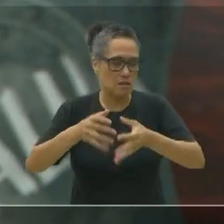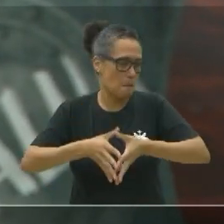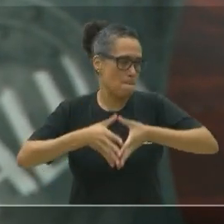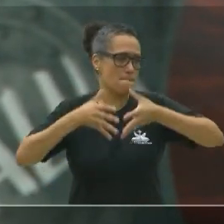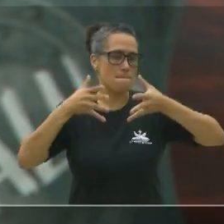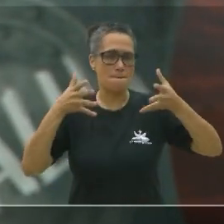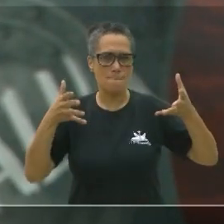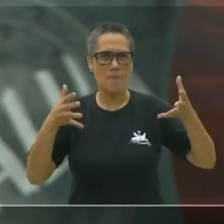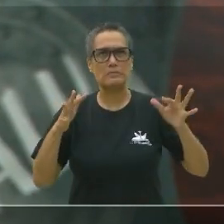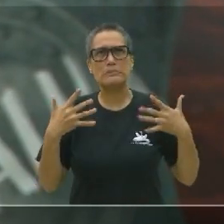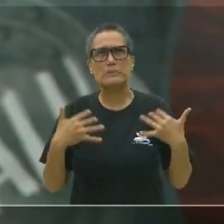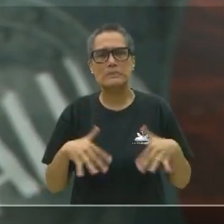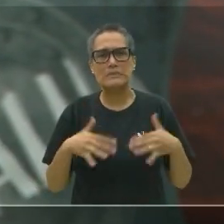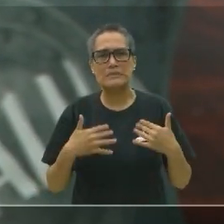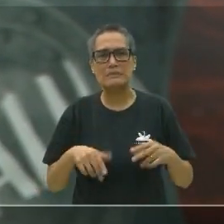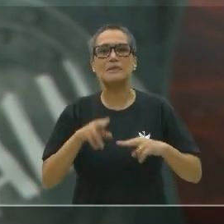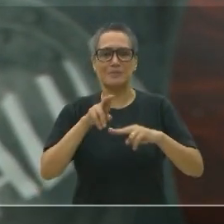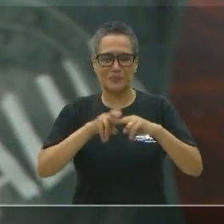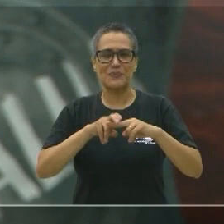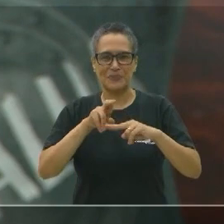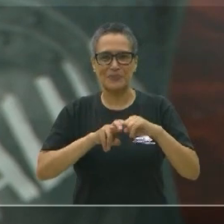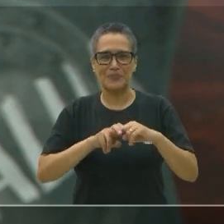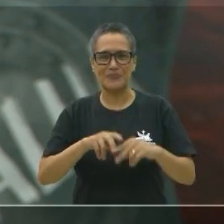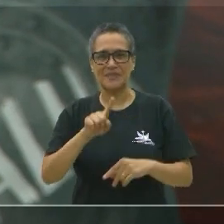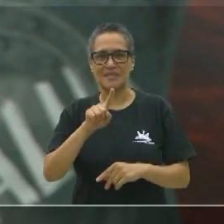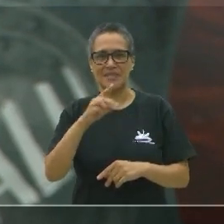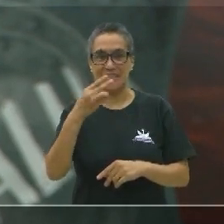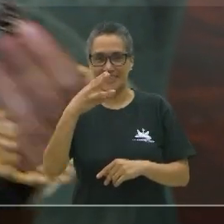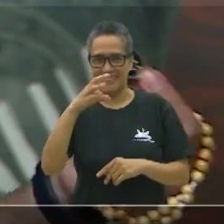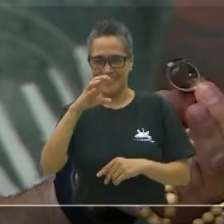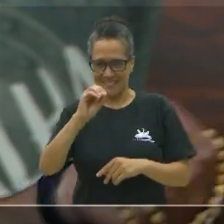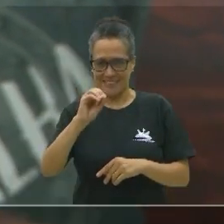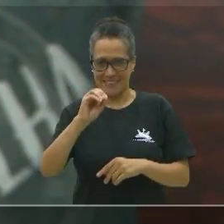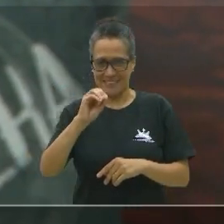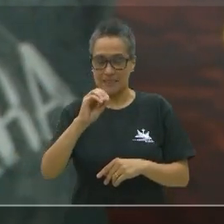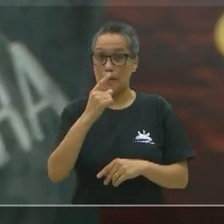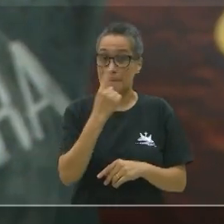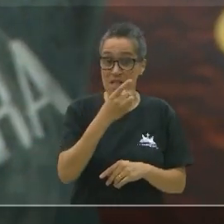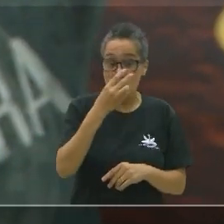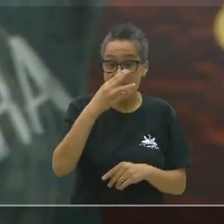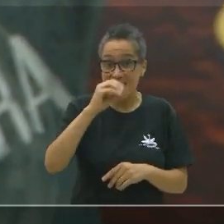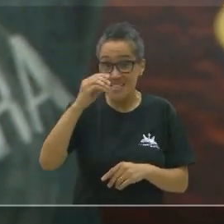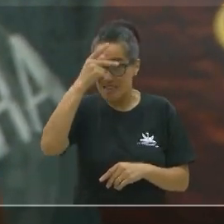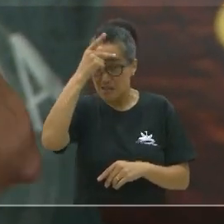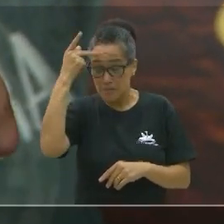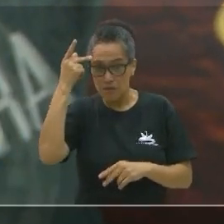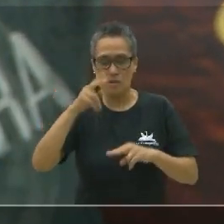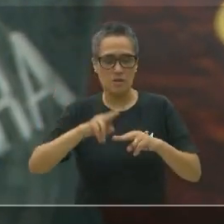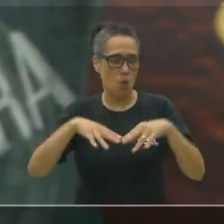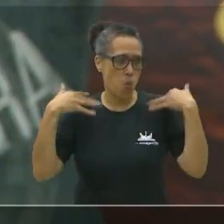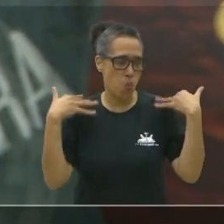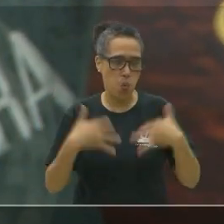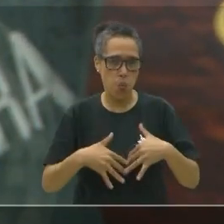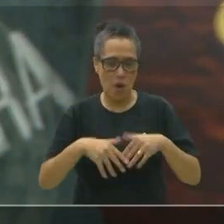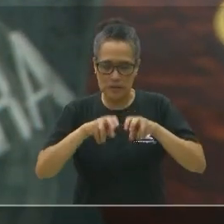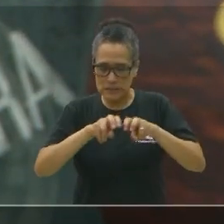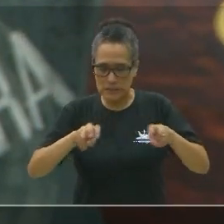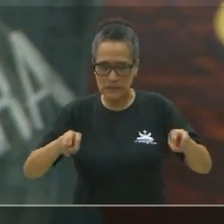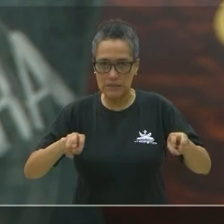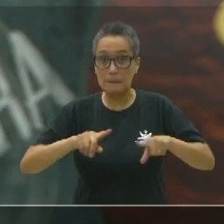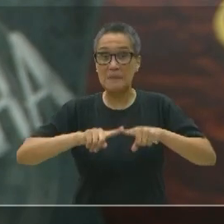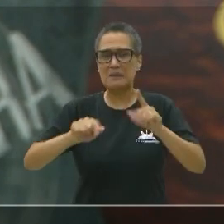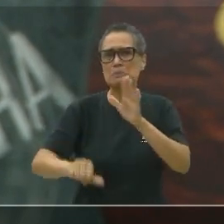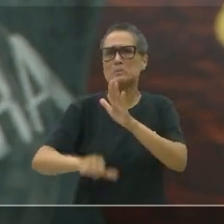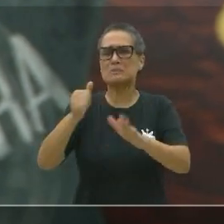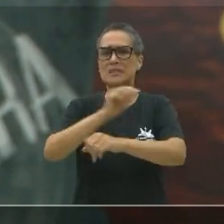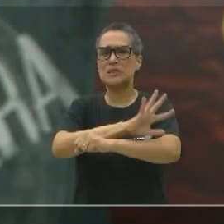cabem sentados 1.300 pessoas, mais ou menos, sentadas, é uma igreja grande, né? Mas já no primeiro cerco de